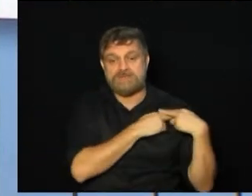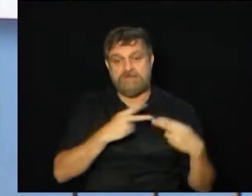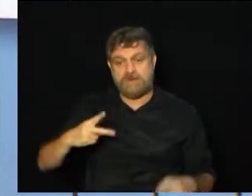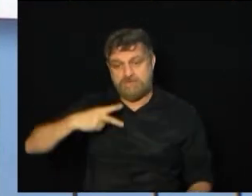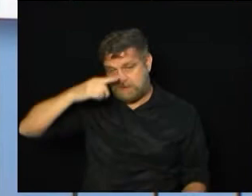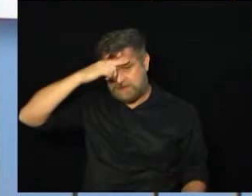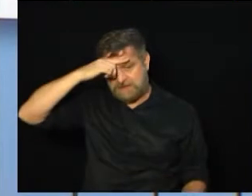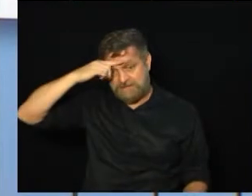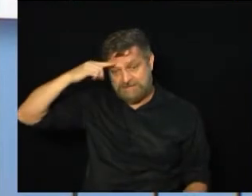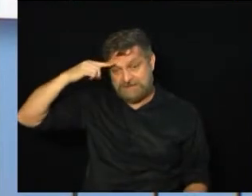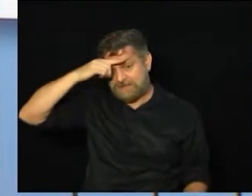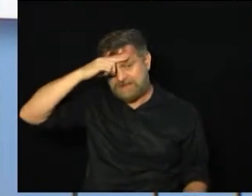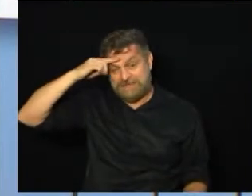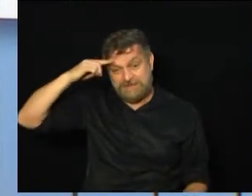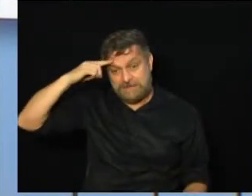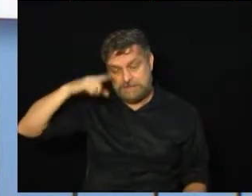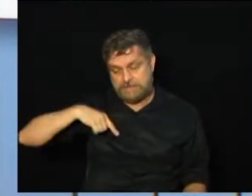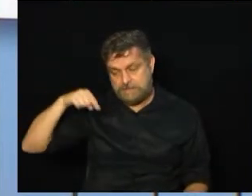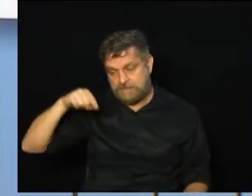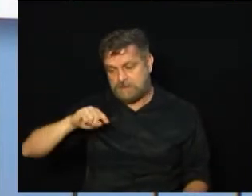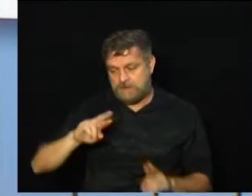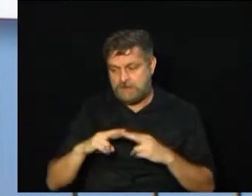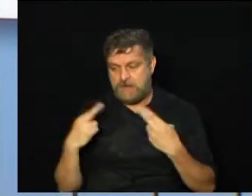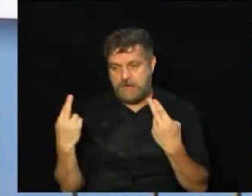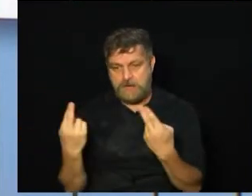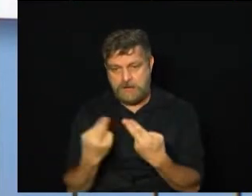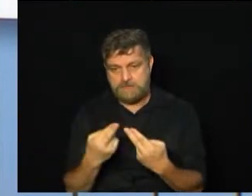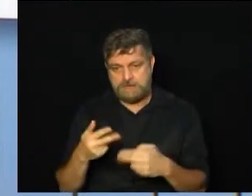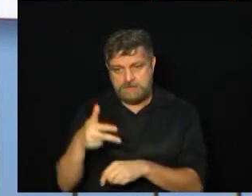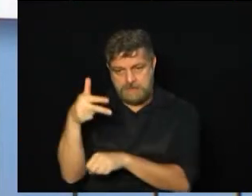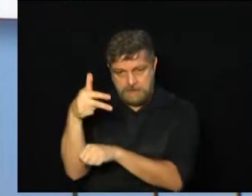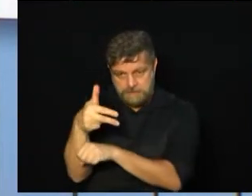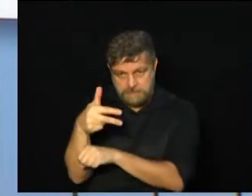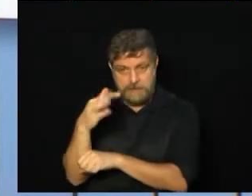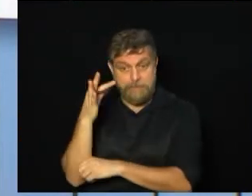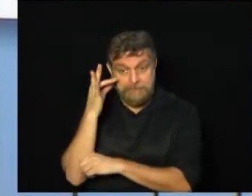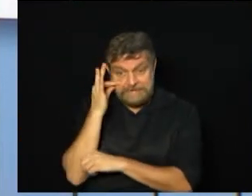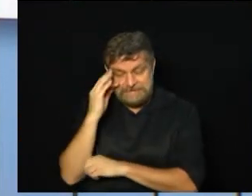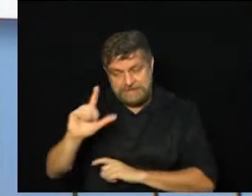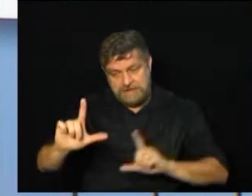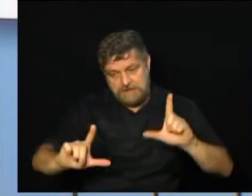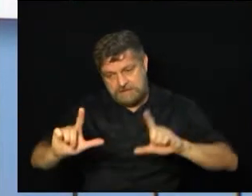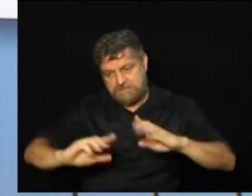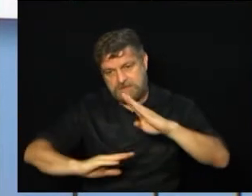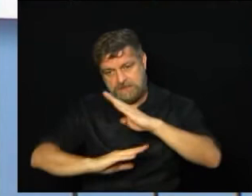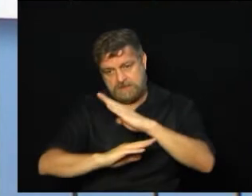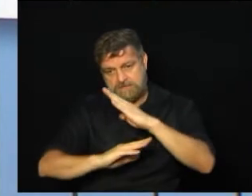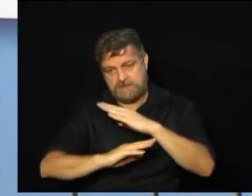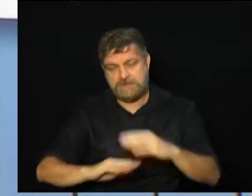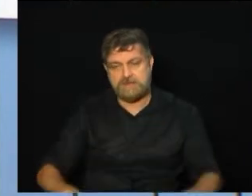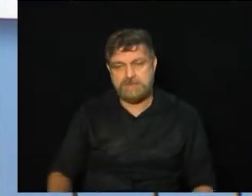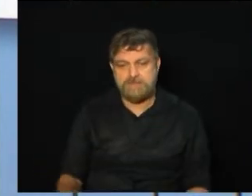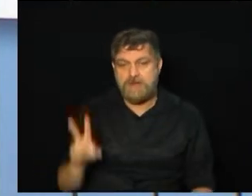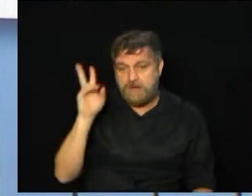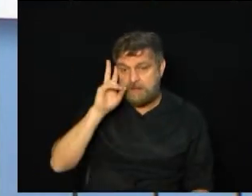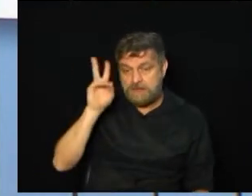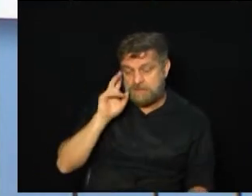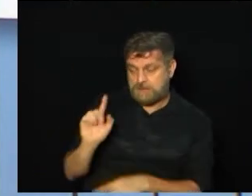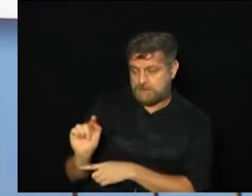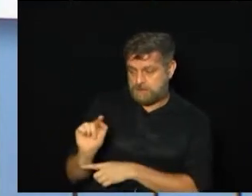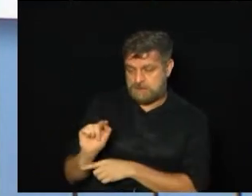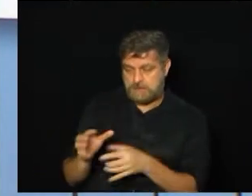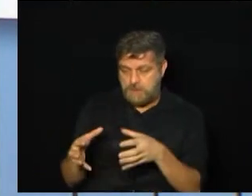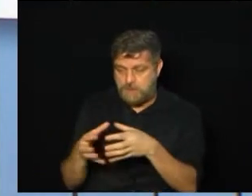vereador Felipe Marquesi, ela se reúne com transmissão ao vivo pela TV Câmara Campinas. Lembrando que as